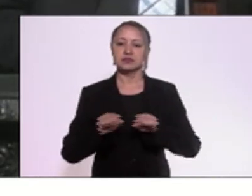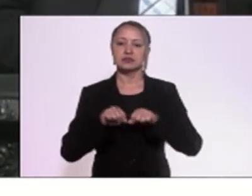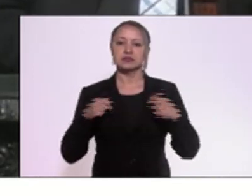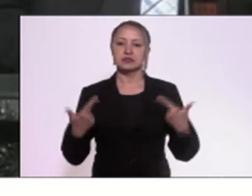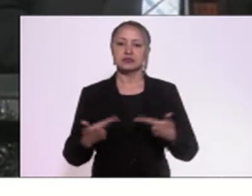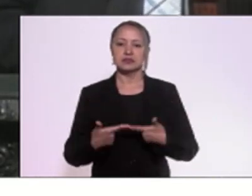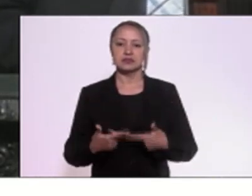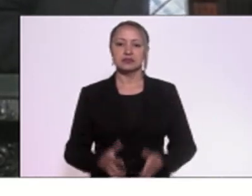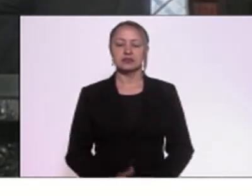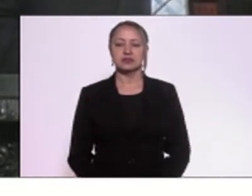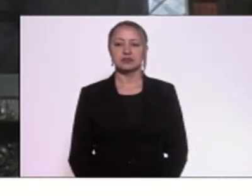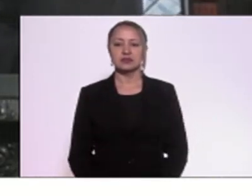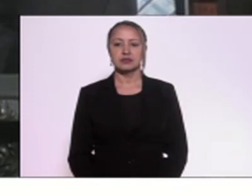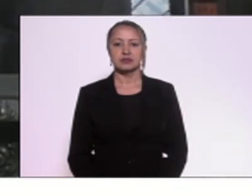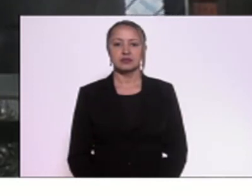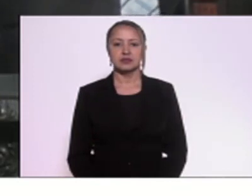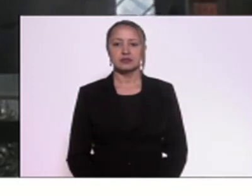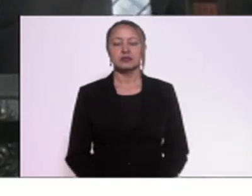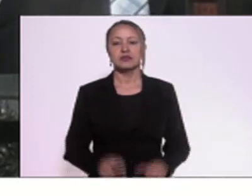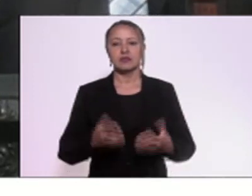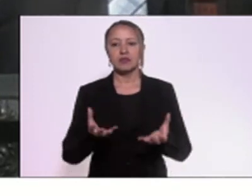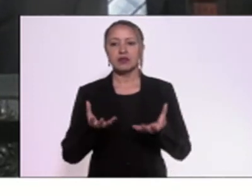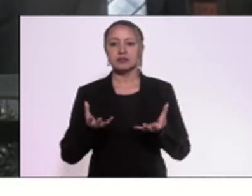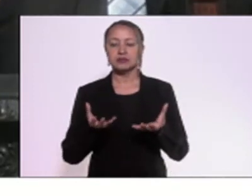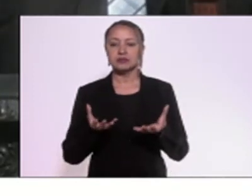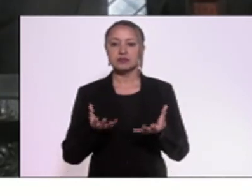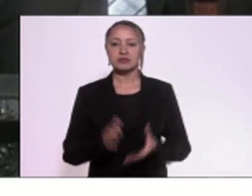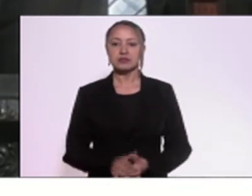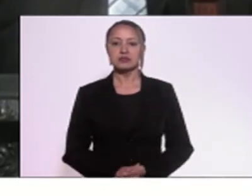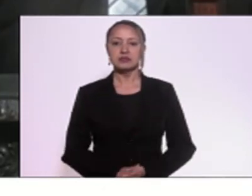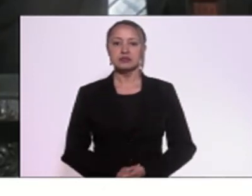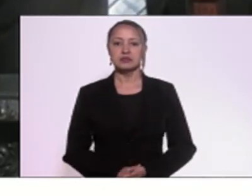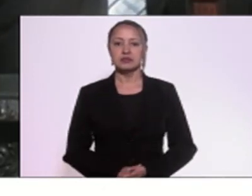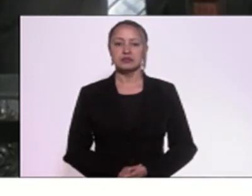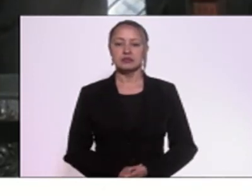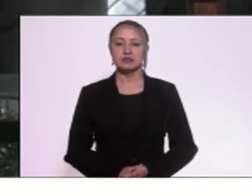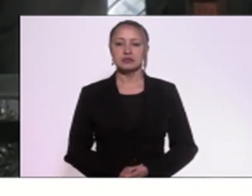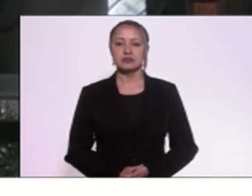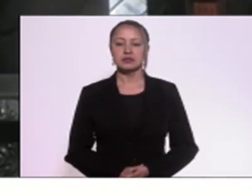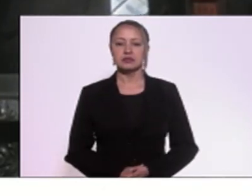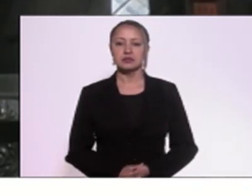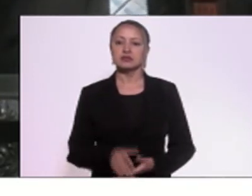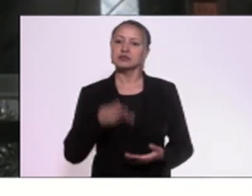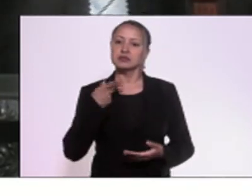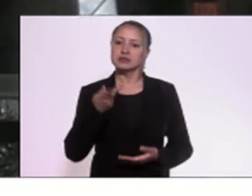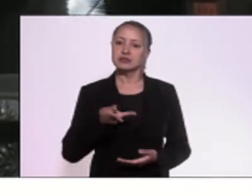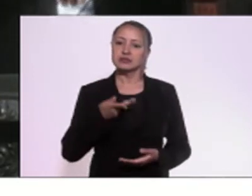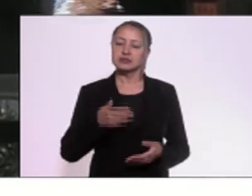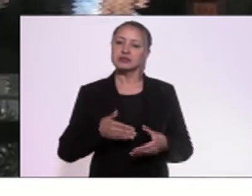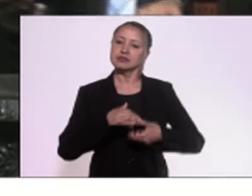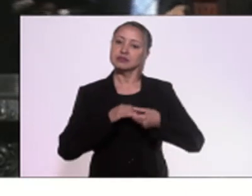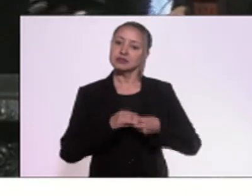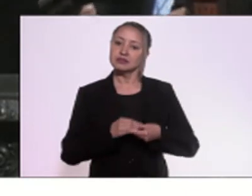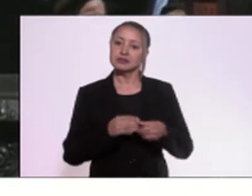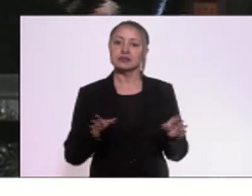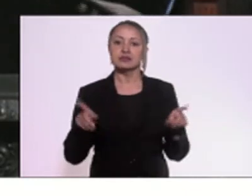Legislativa. Eu quero aqui fazer minha saudação a essa oportunidade